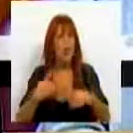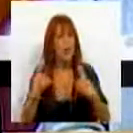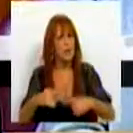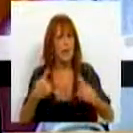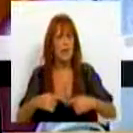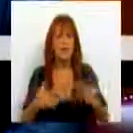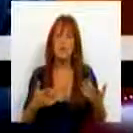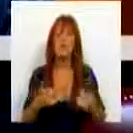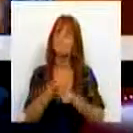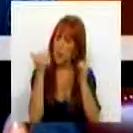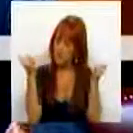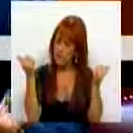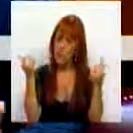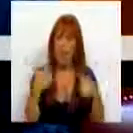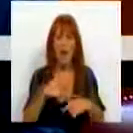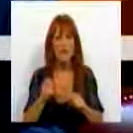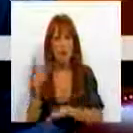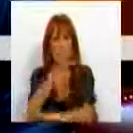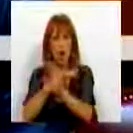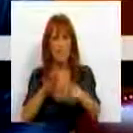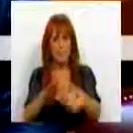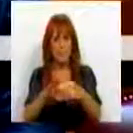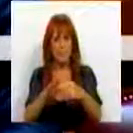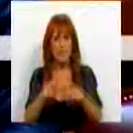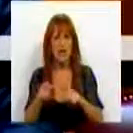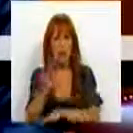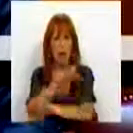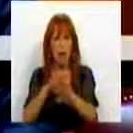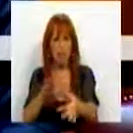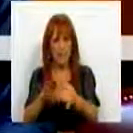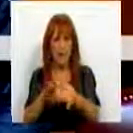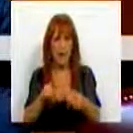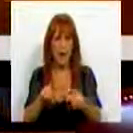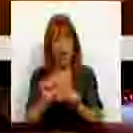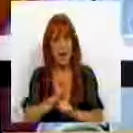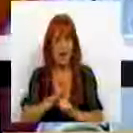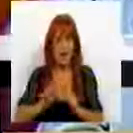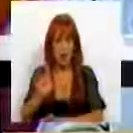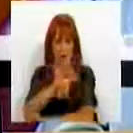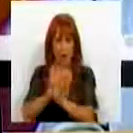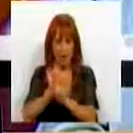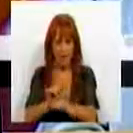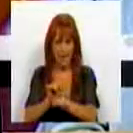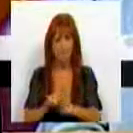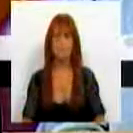Obrigado. Ainda bem que querem a Europa solidária, que a Europa solidária é a nossa Europa.